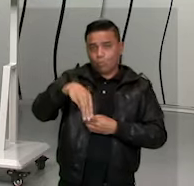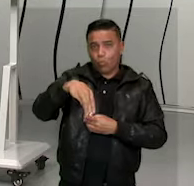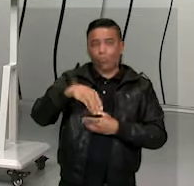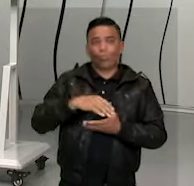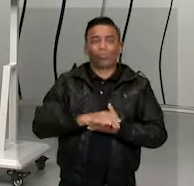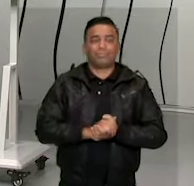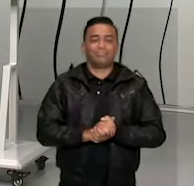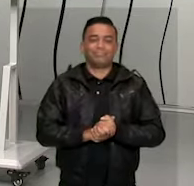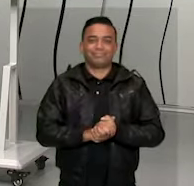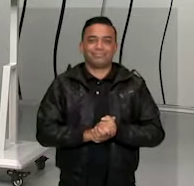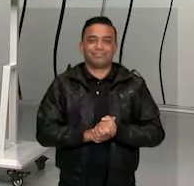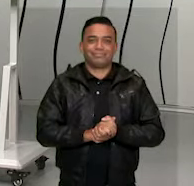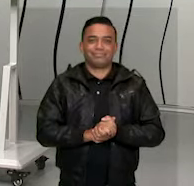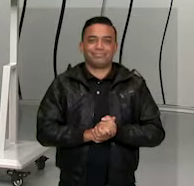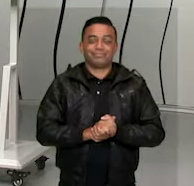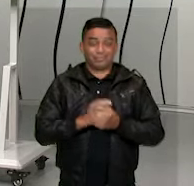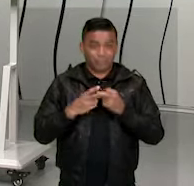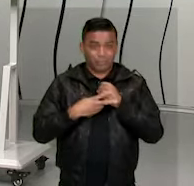tá?